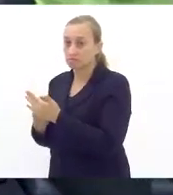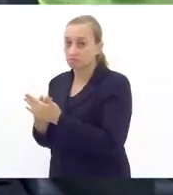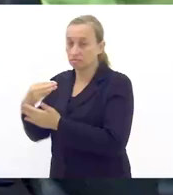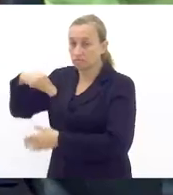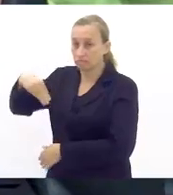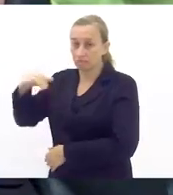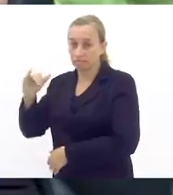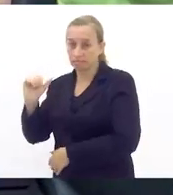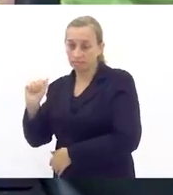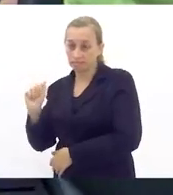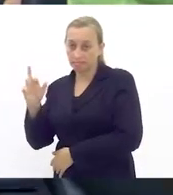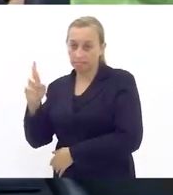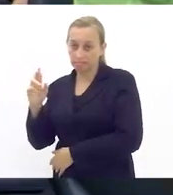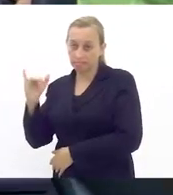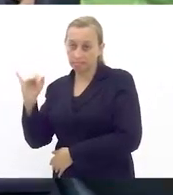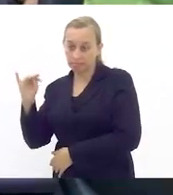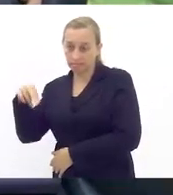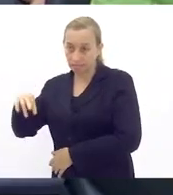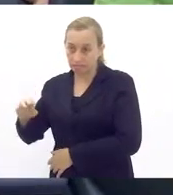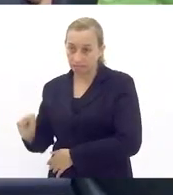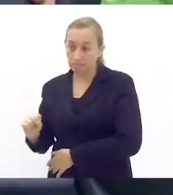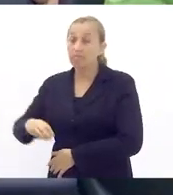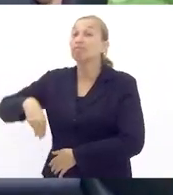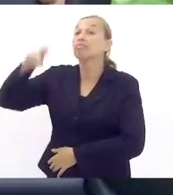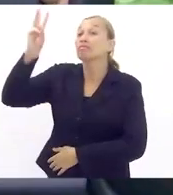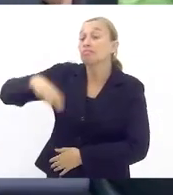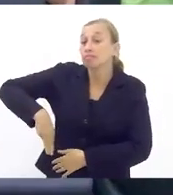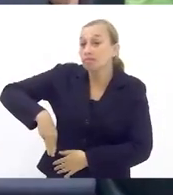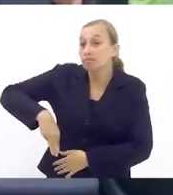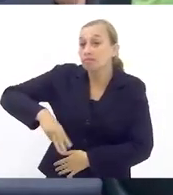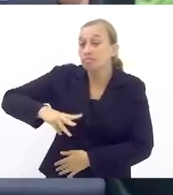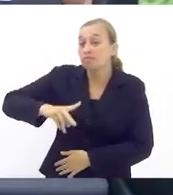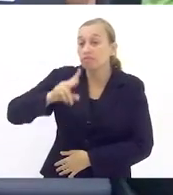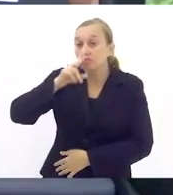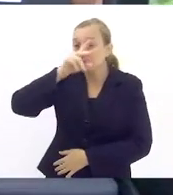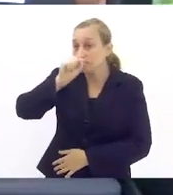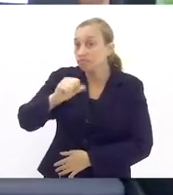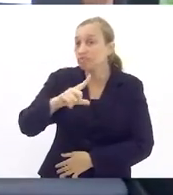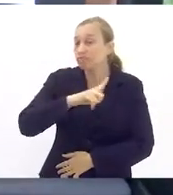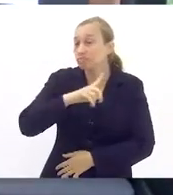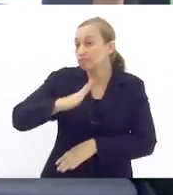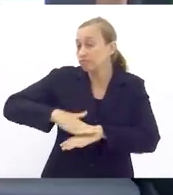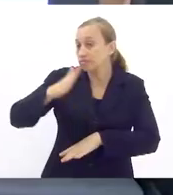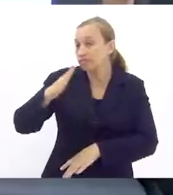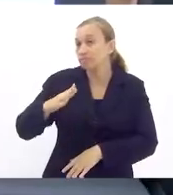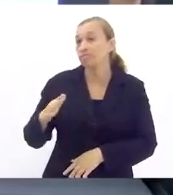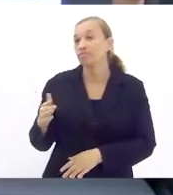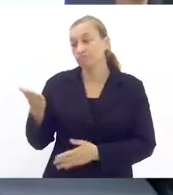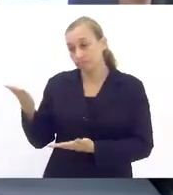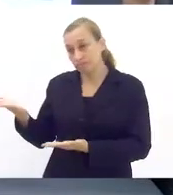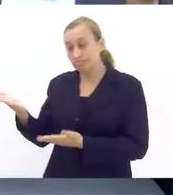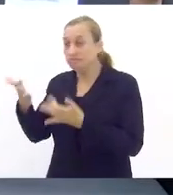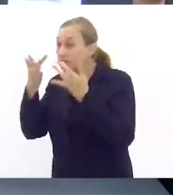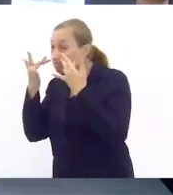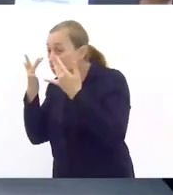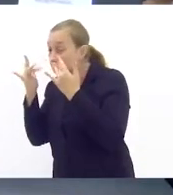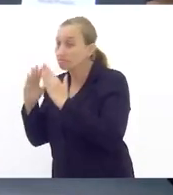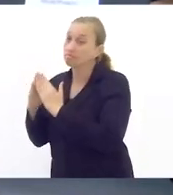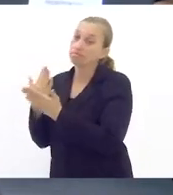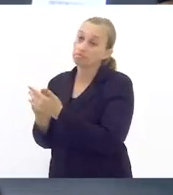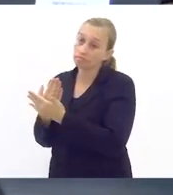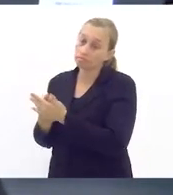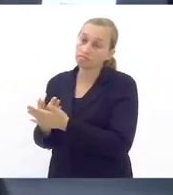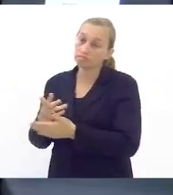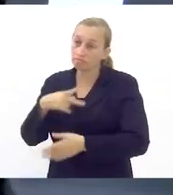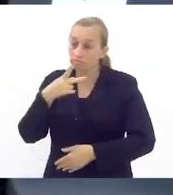ressoa maior quem tem lastro maior Marques pena tá na hora de a gente